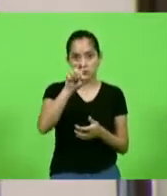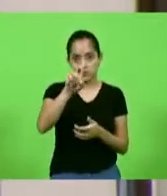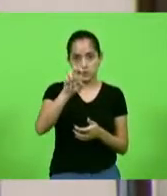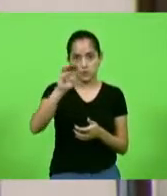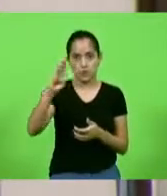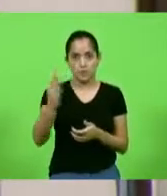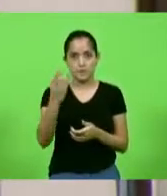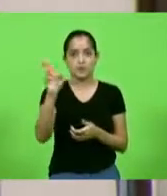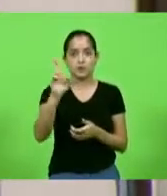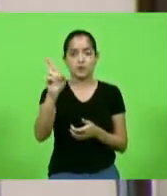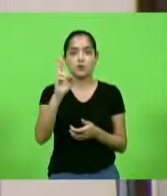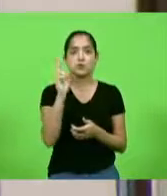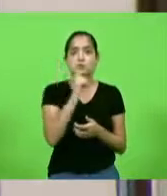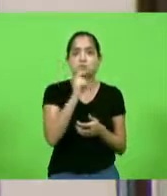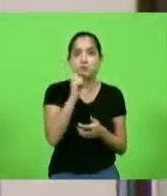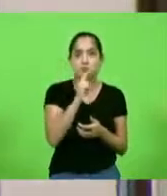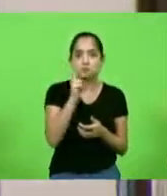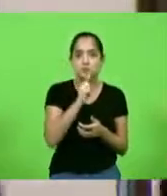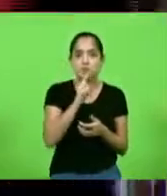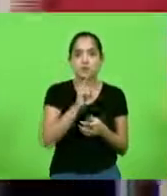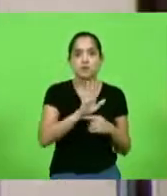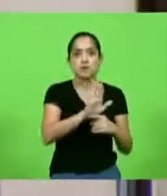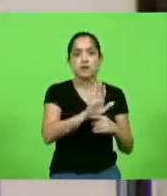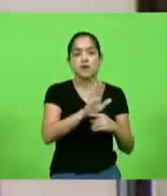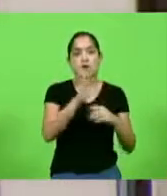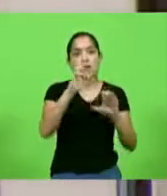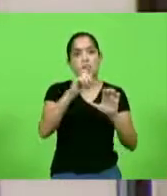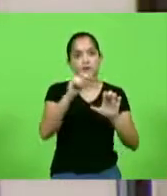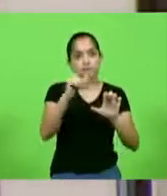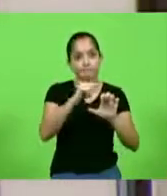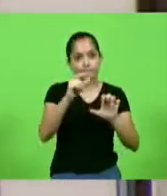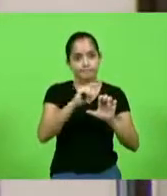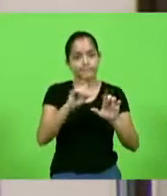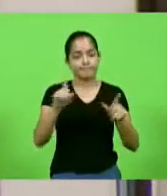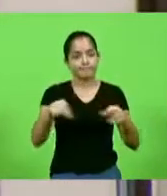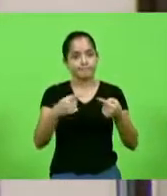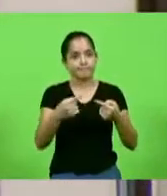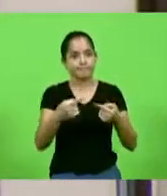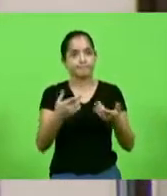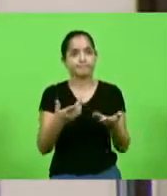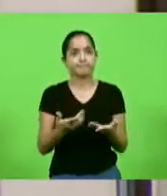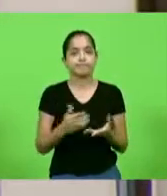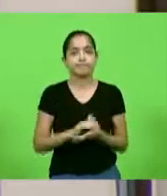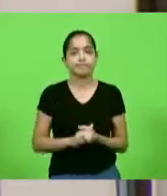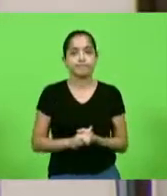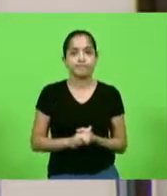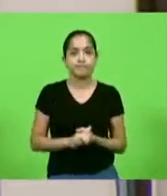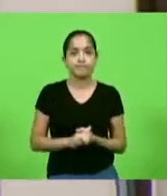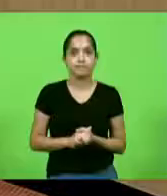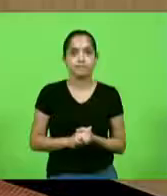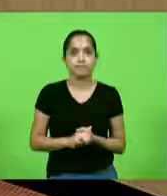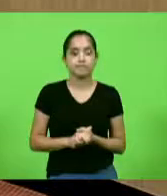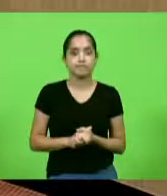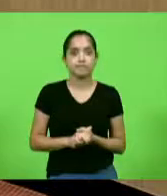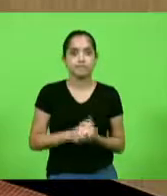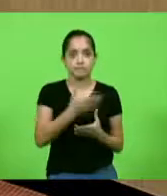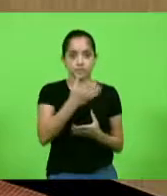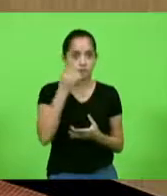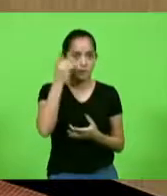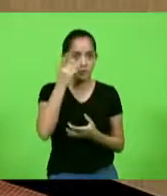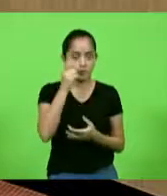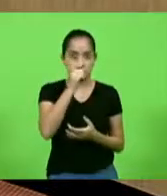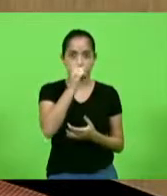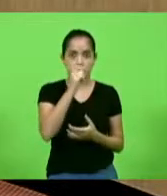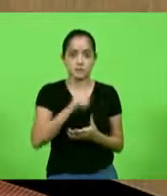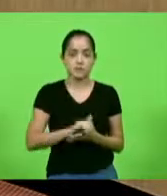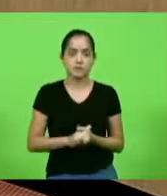auxílio emergencial a empreendedores impactados pela pandemia. Em discussão. Presidente. Com a palavra, deputado João Amin.